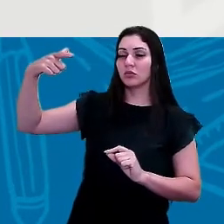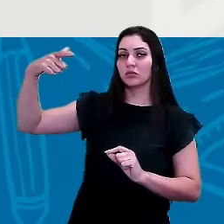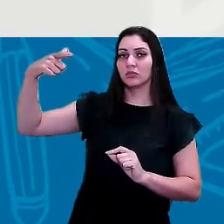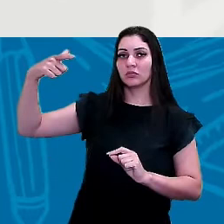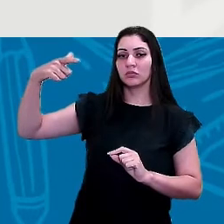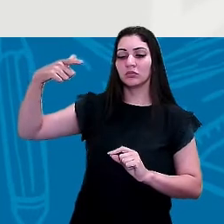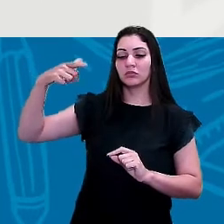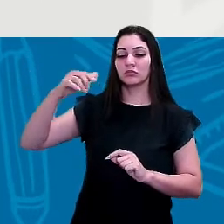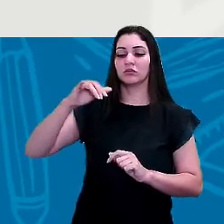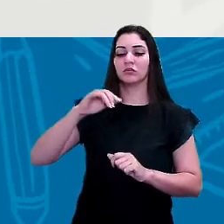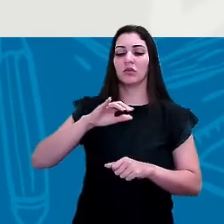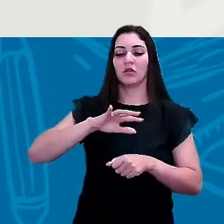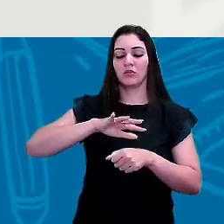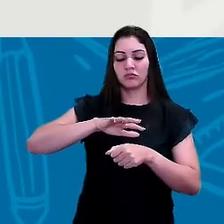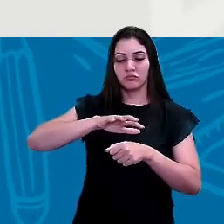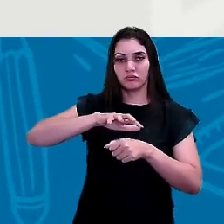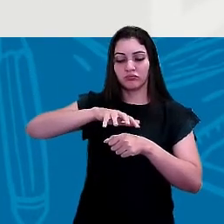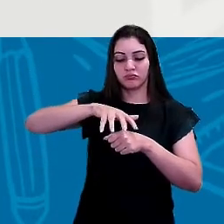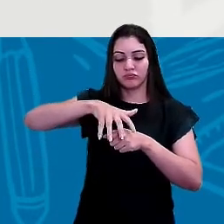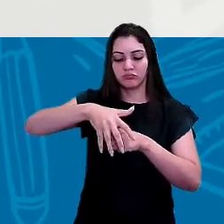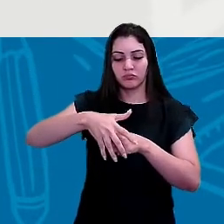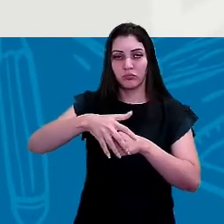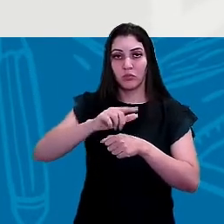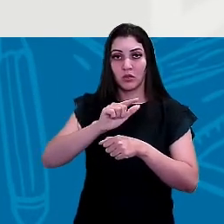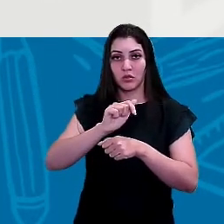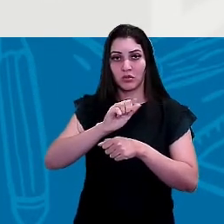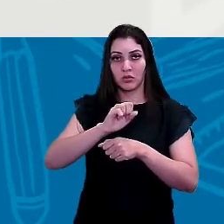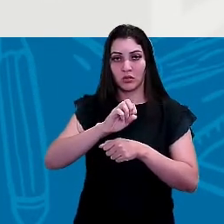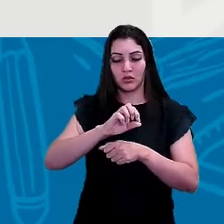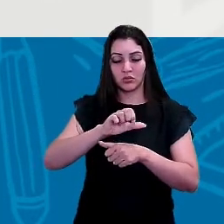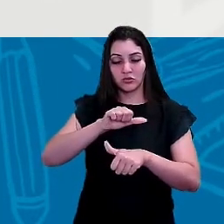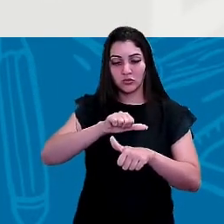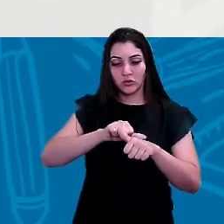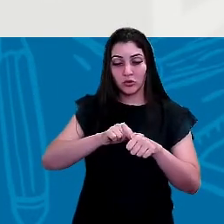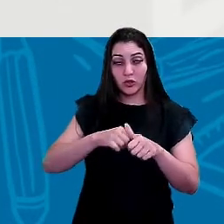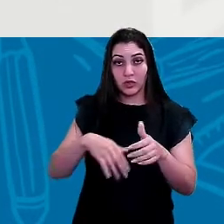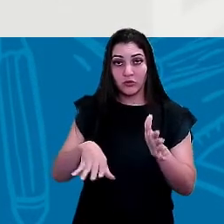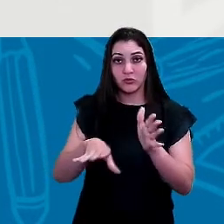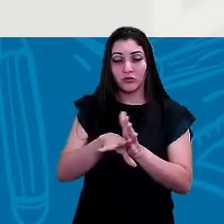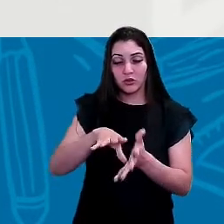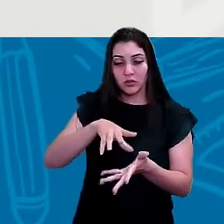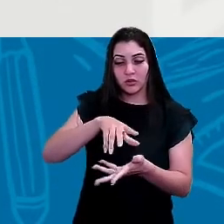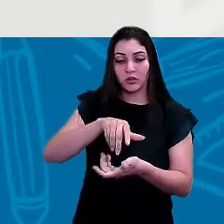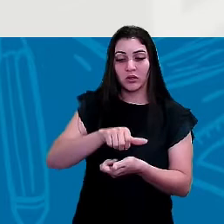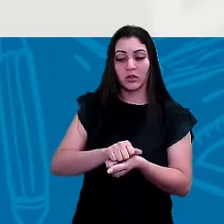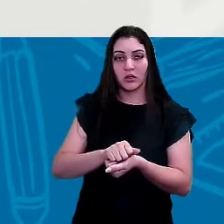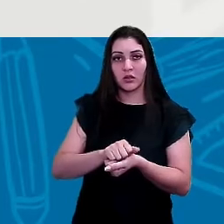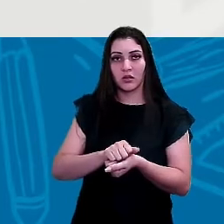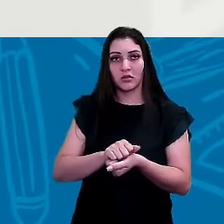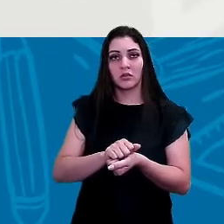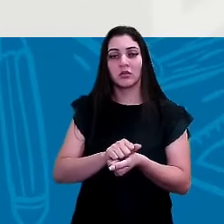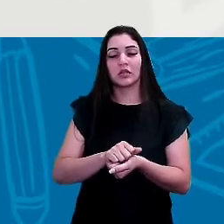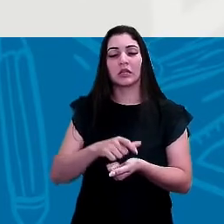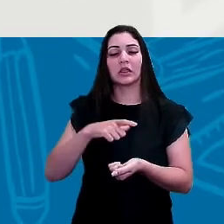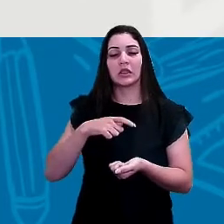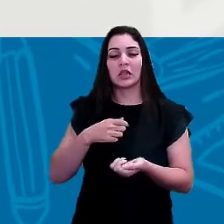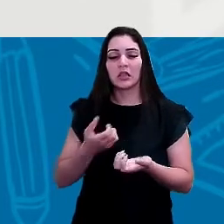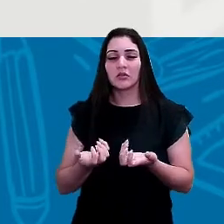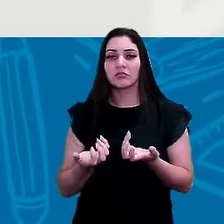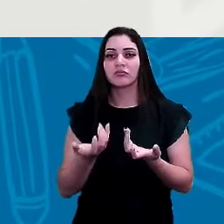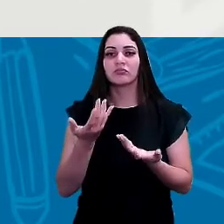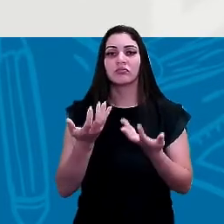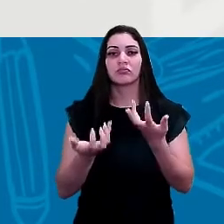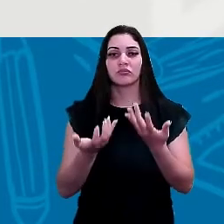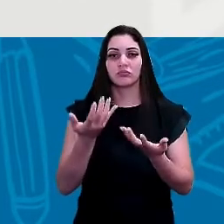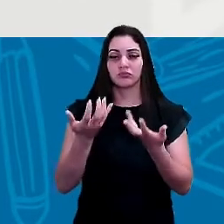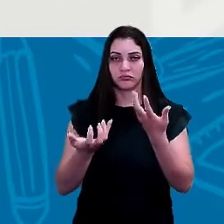ele passando pelos gases do efeito estufa, né? Ele chega na Terra, a Terra se aquece e ele emite a irradiação em